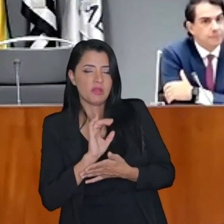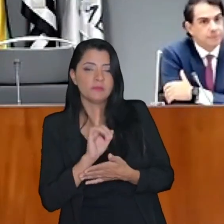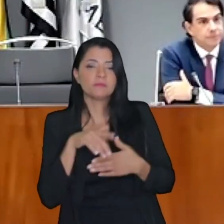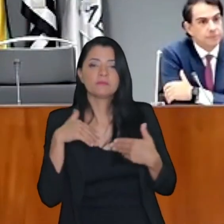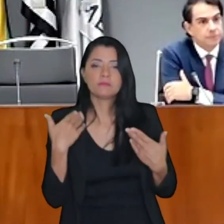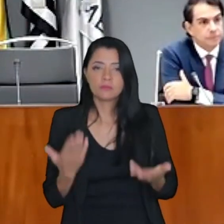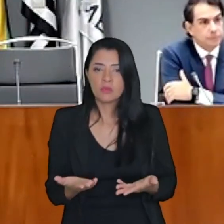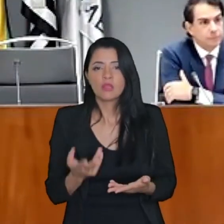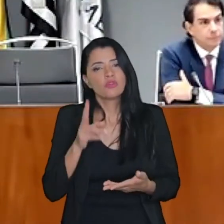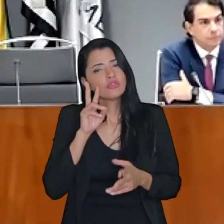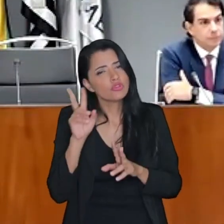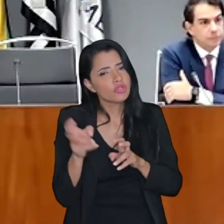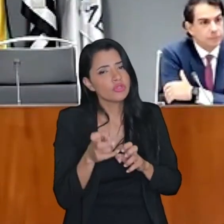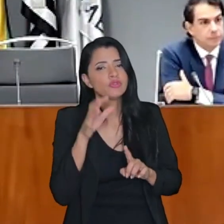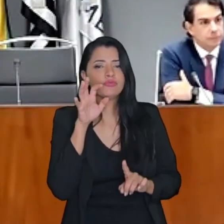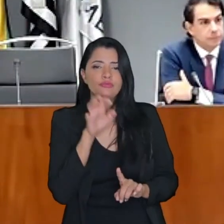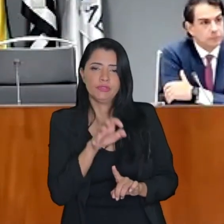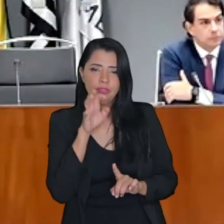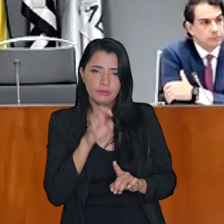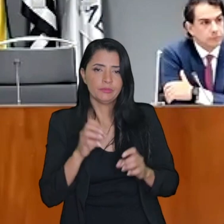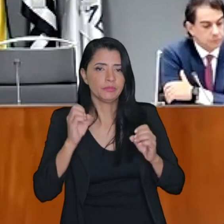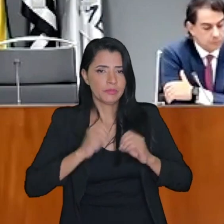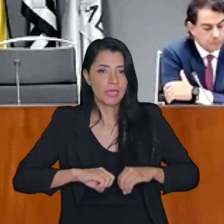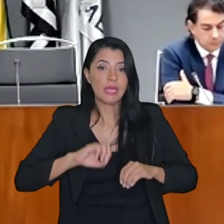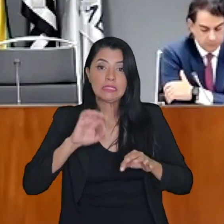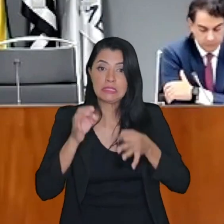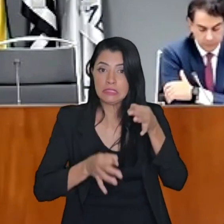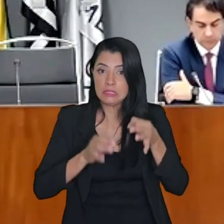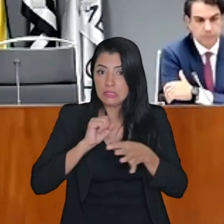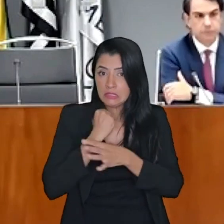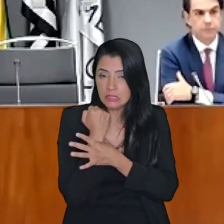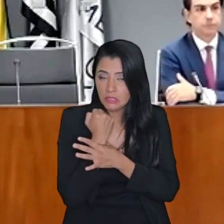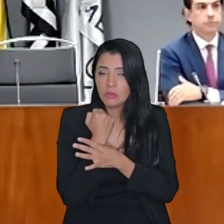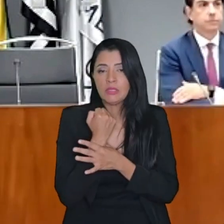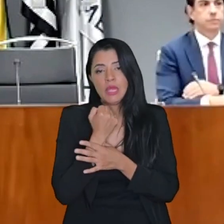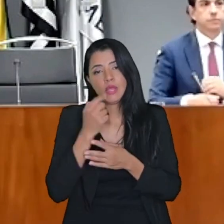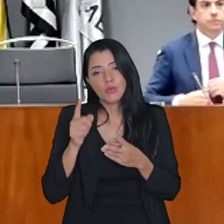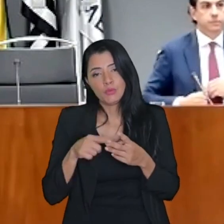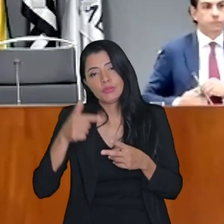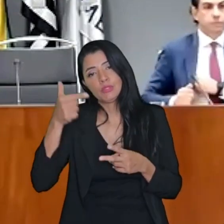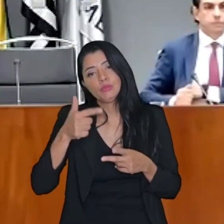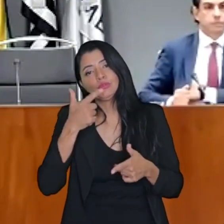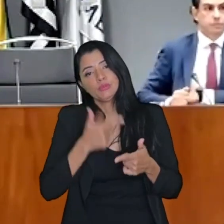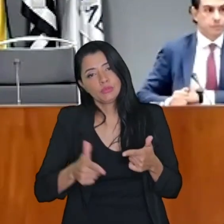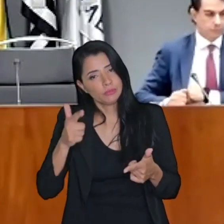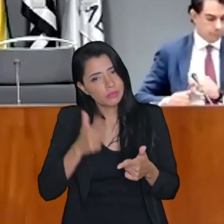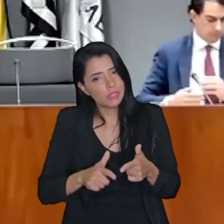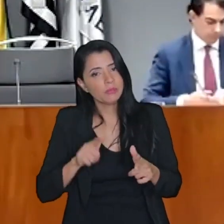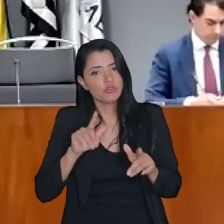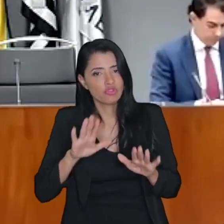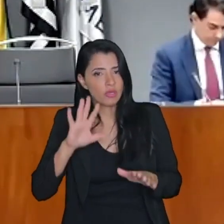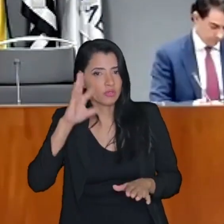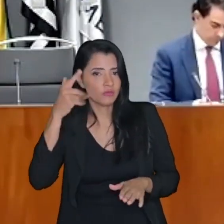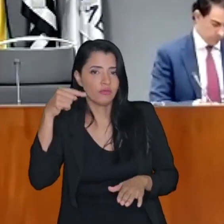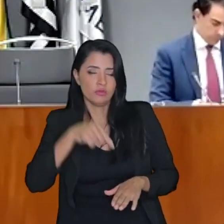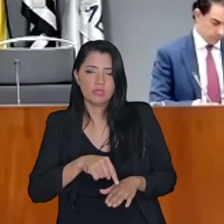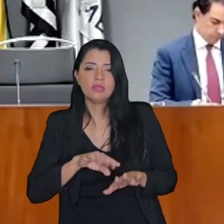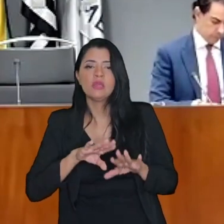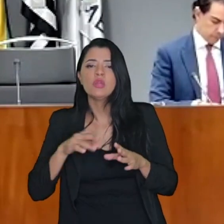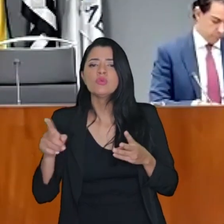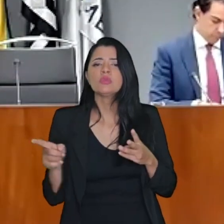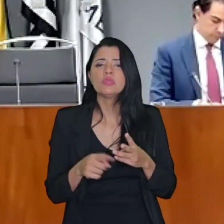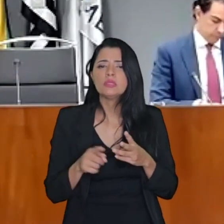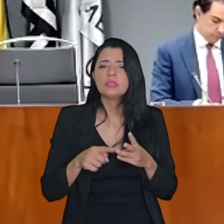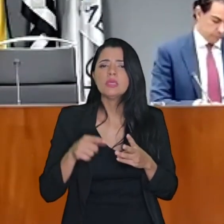E veja, evidentemente, isso afeta e afetava a segurança jurídica. Então, tinha um segundo problema que, de alguma forma, foi resolvido aqui. E um